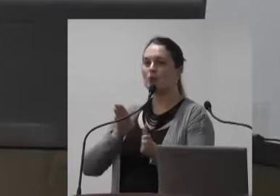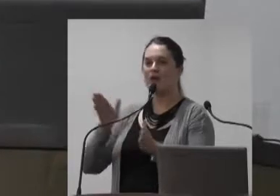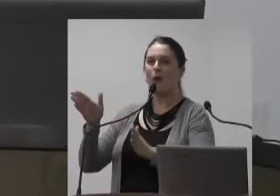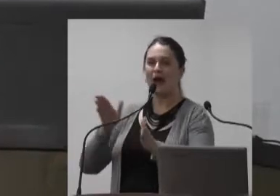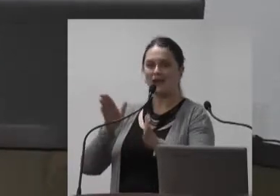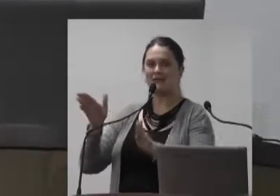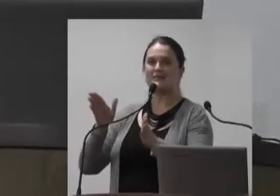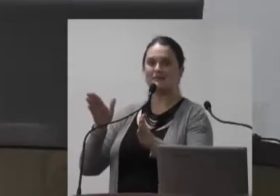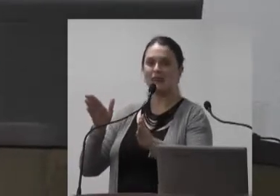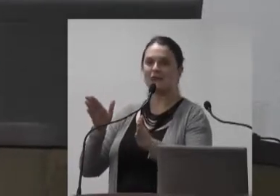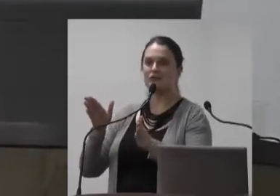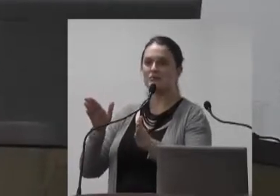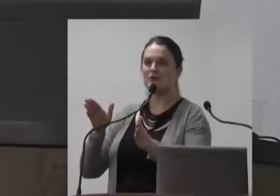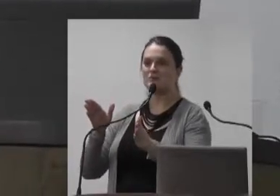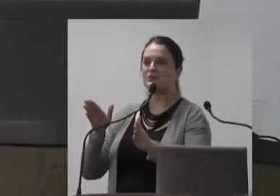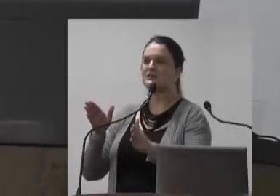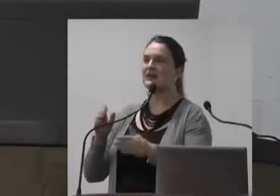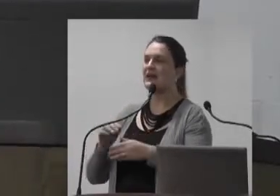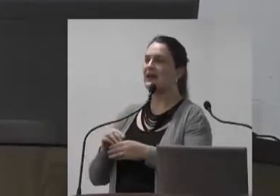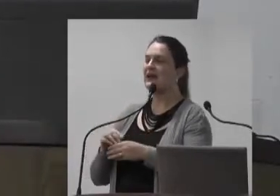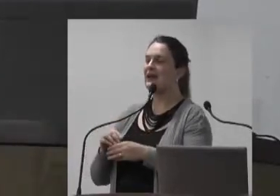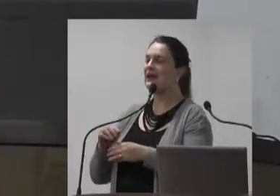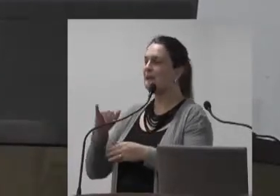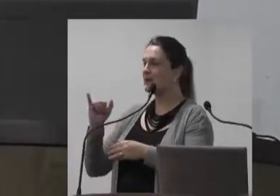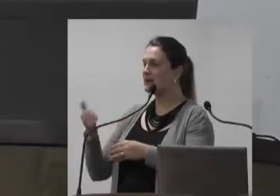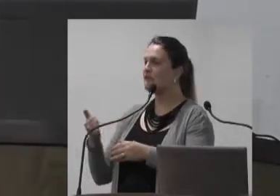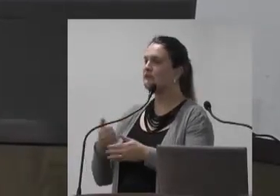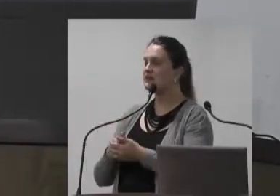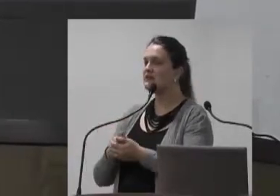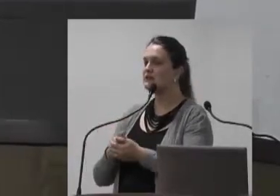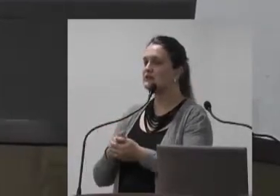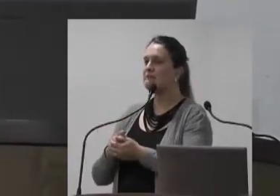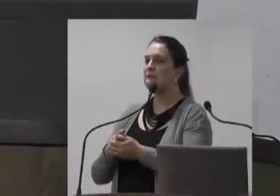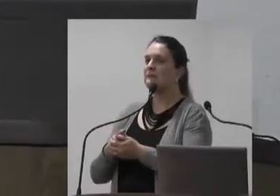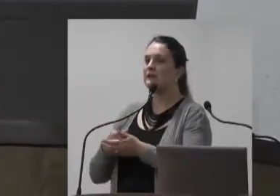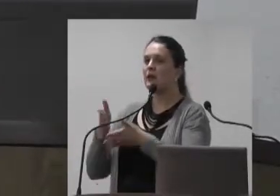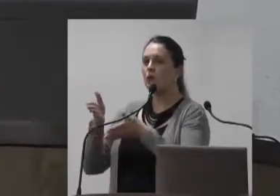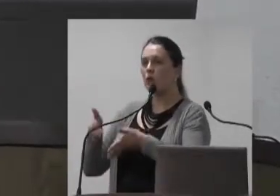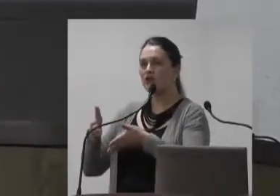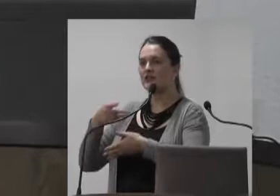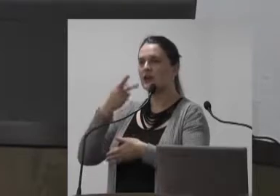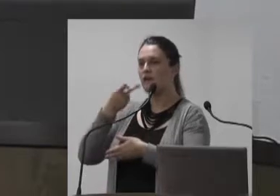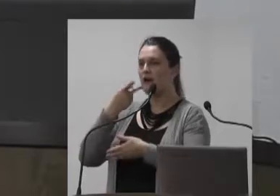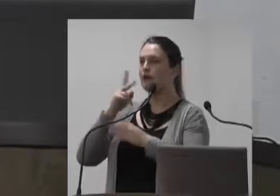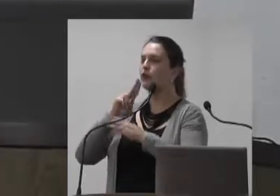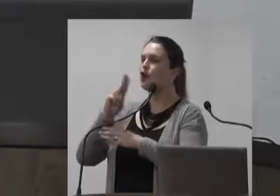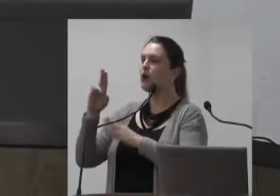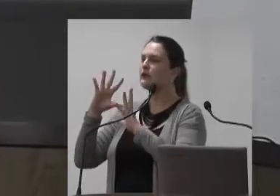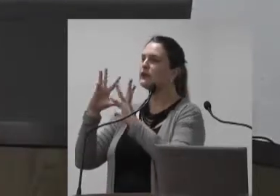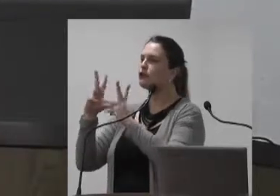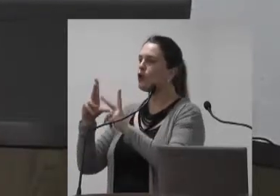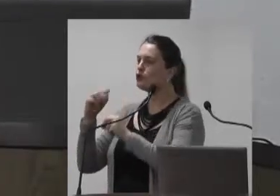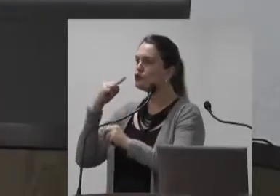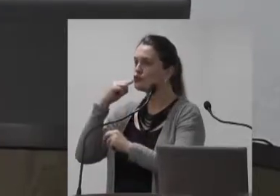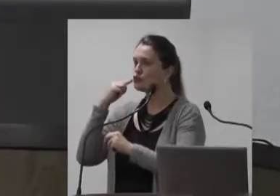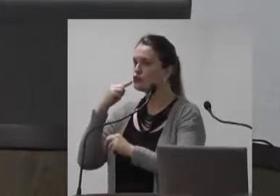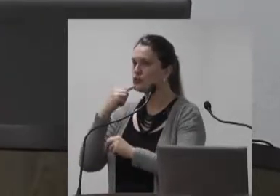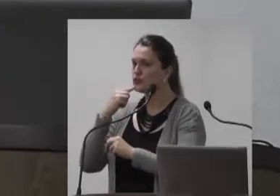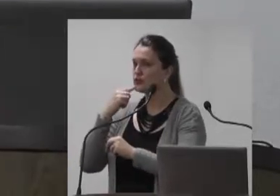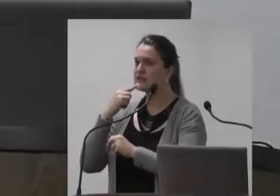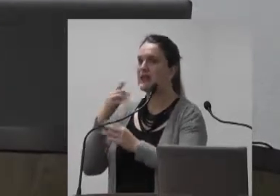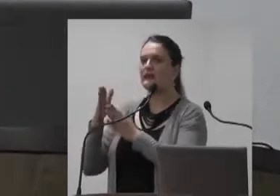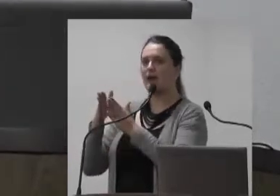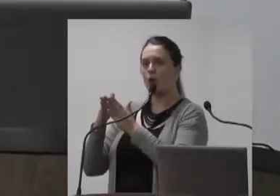elas usam iguais, né, dos mesmos benefícios. Então, hoje que eu falo em nome de todos